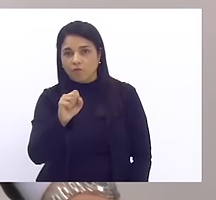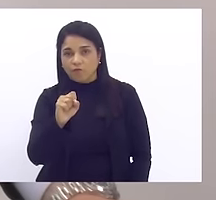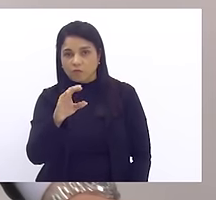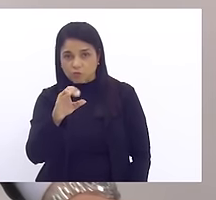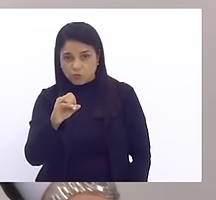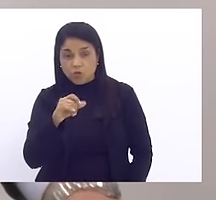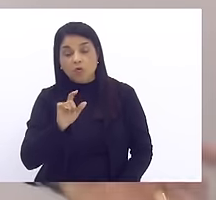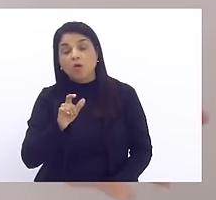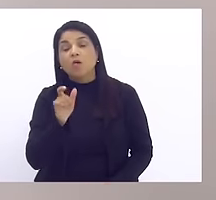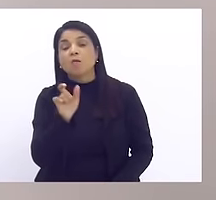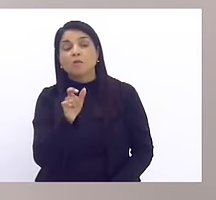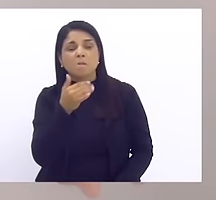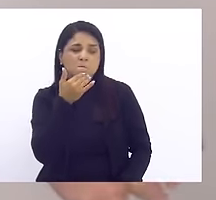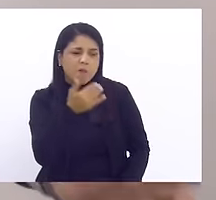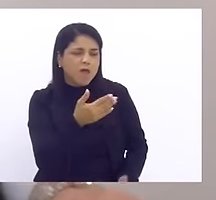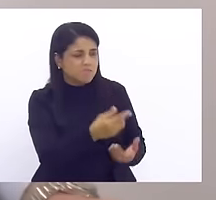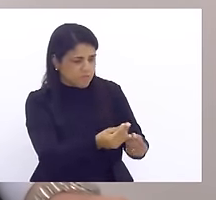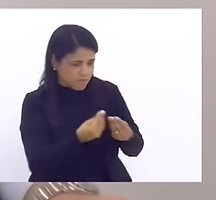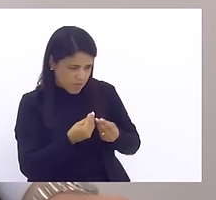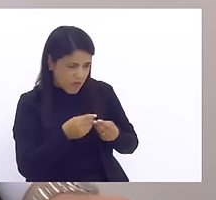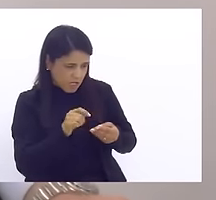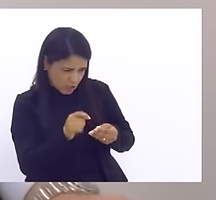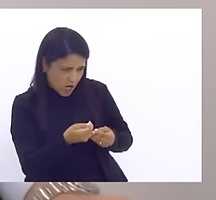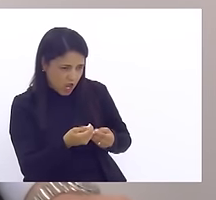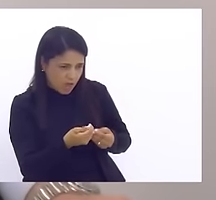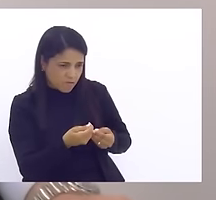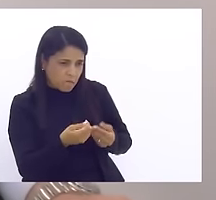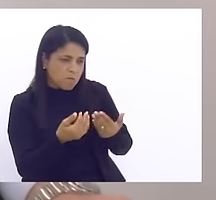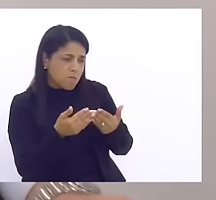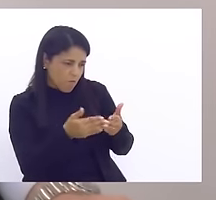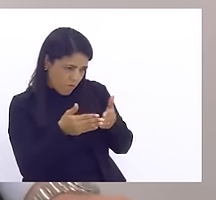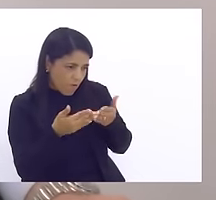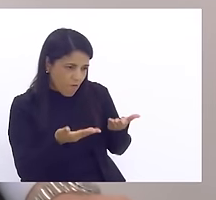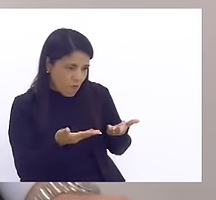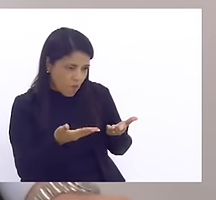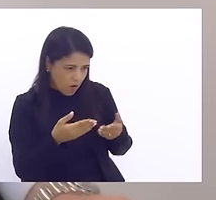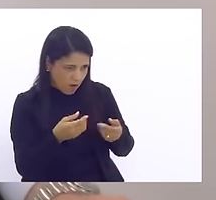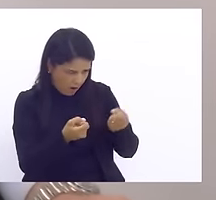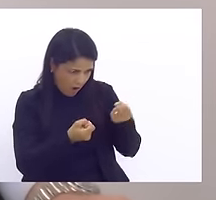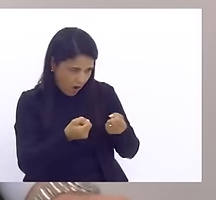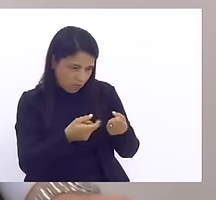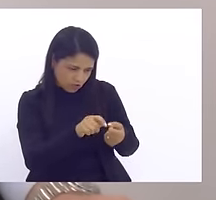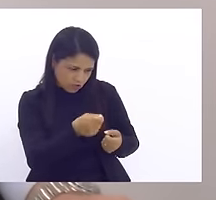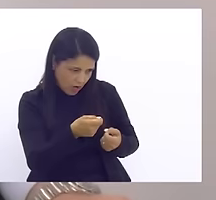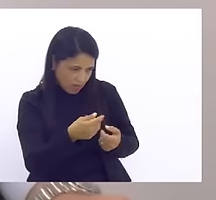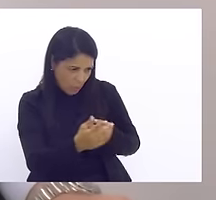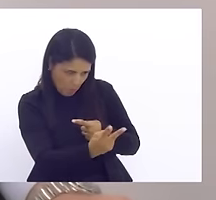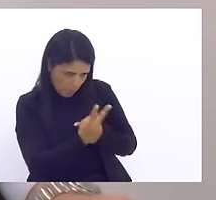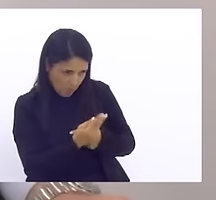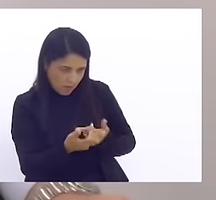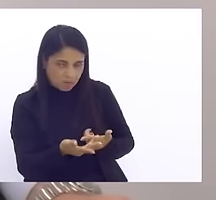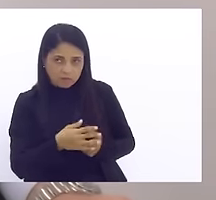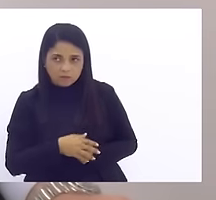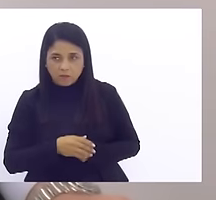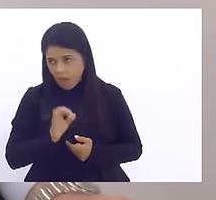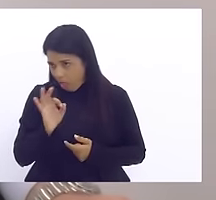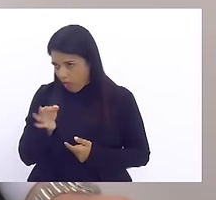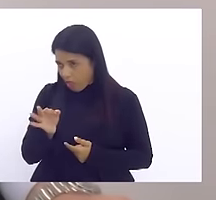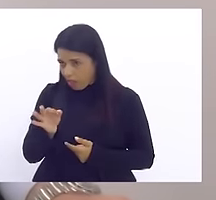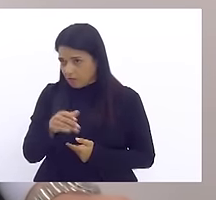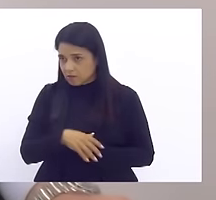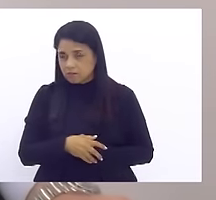a senhora pede por favor cidadão me entrega a chave do seu carro é assim então né o empréstimo é isso